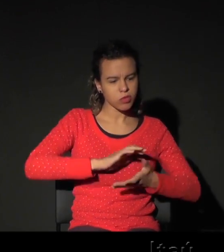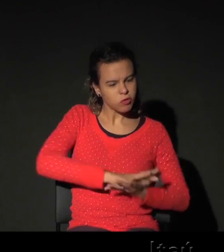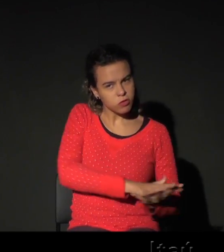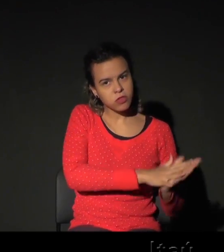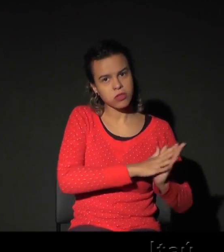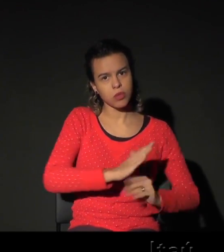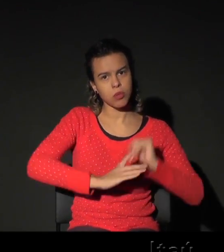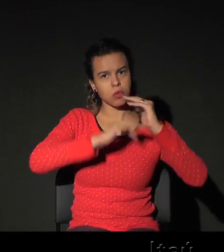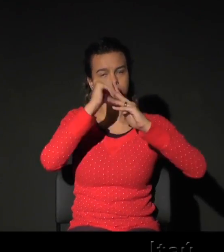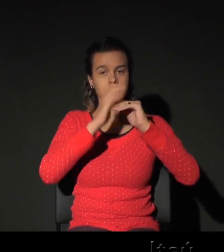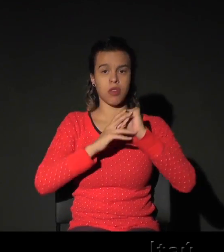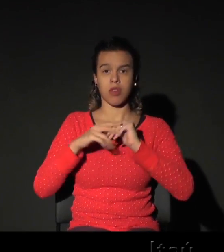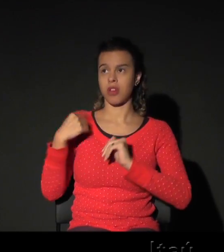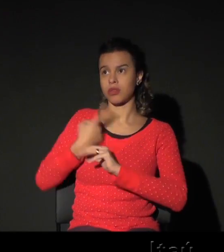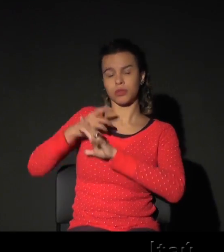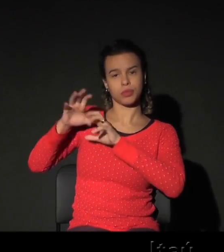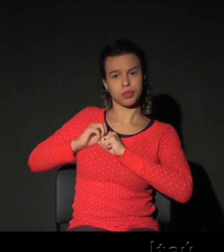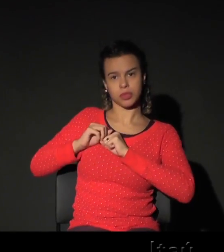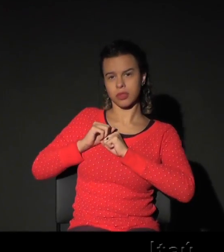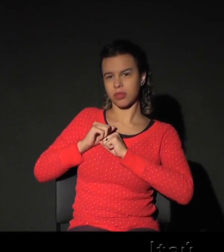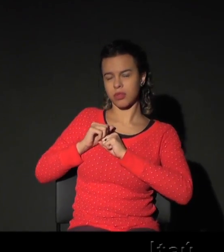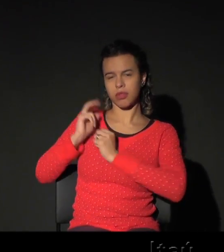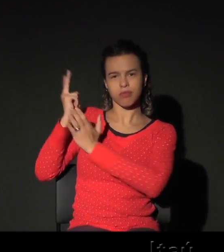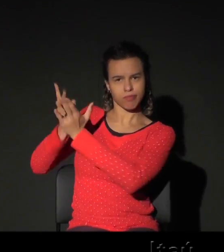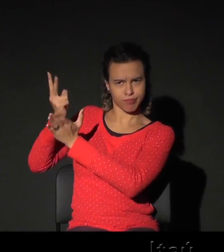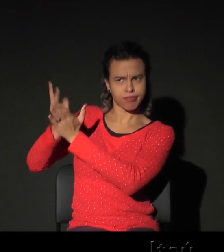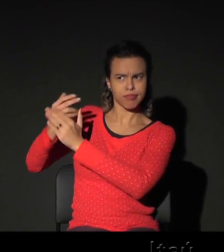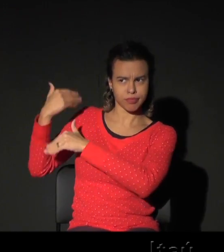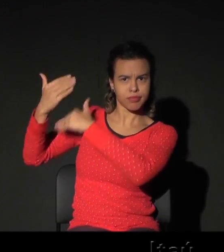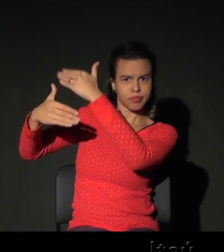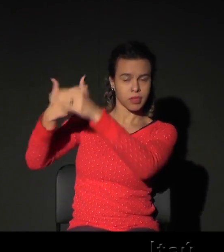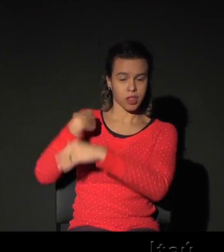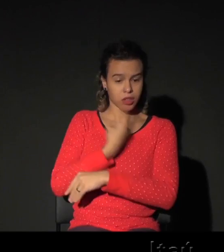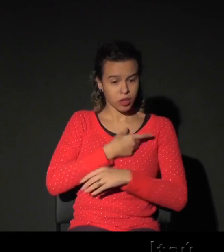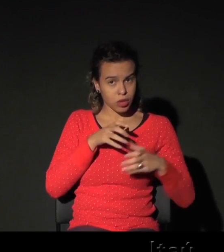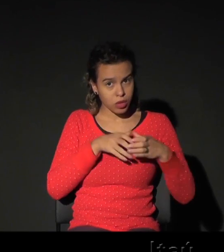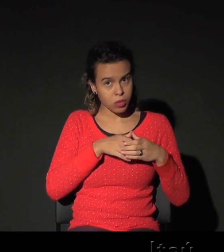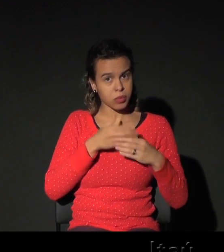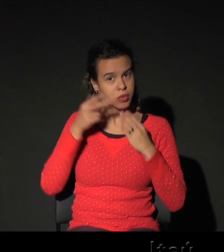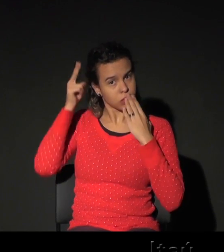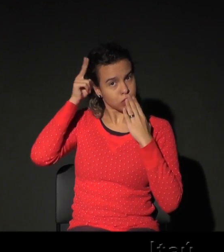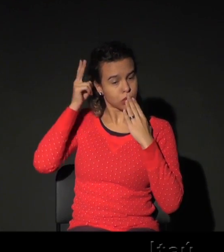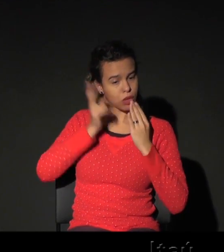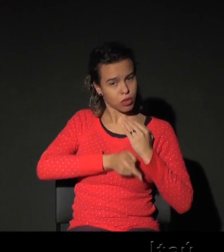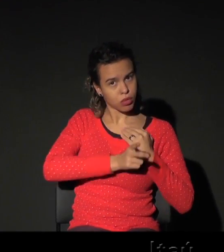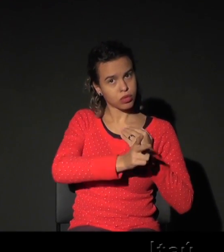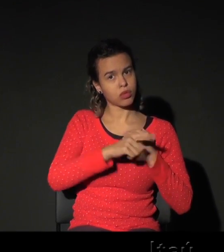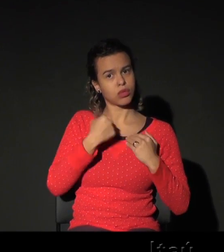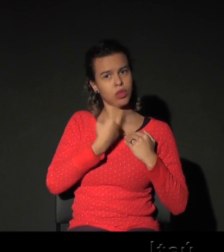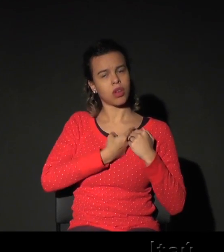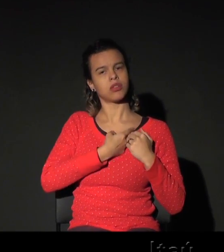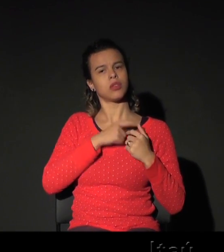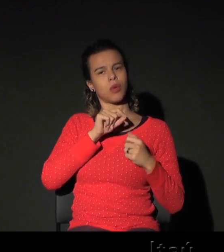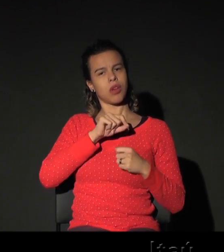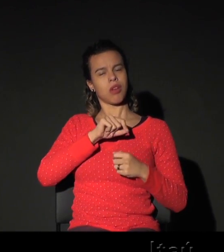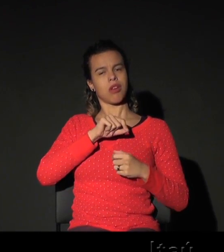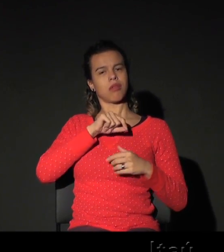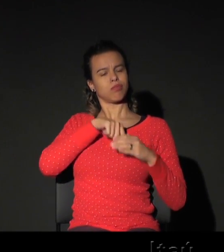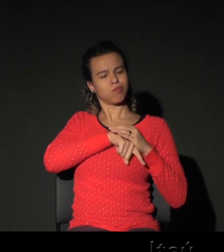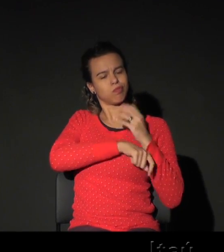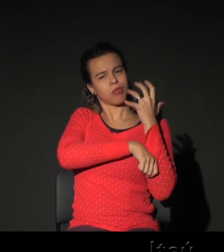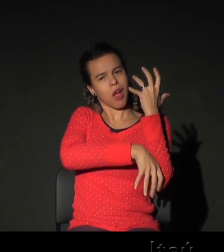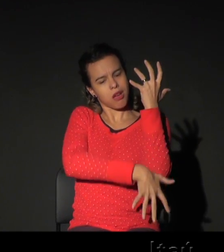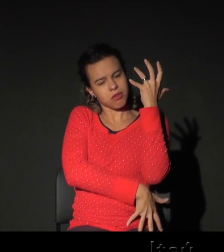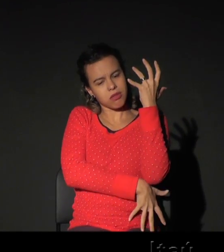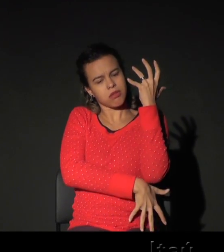brasileiro que permaneceu até hoje nós continuamos com as nossas raízes e isso